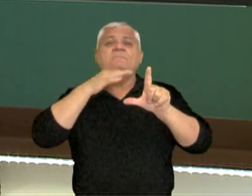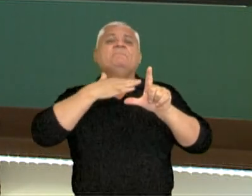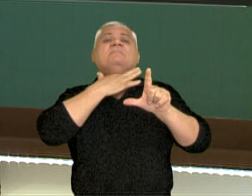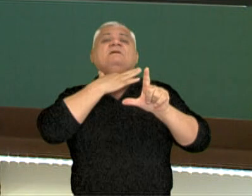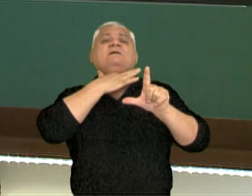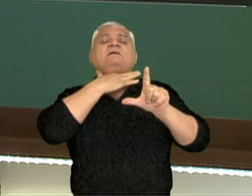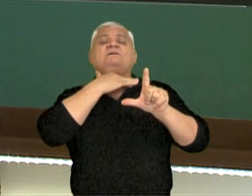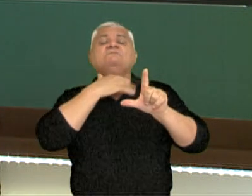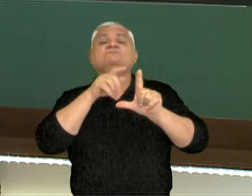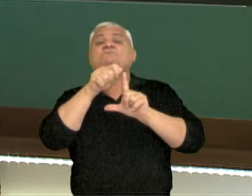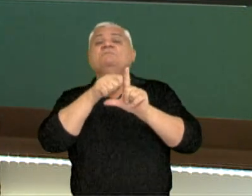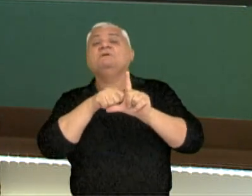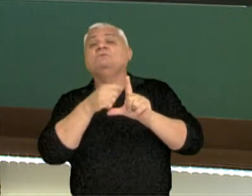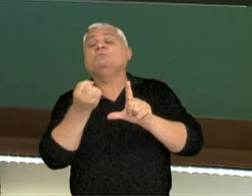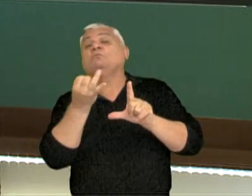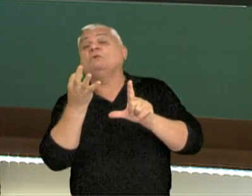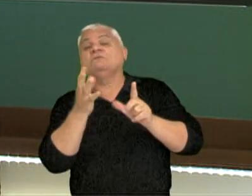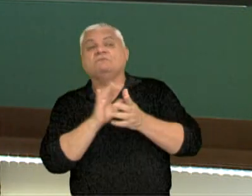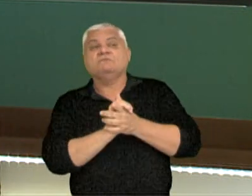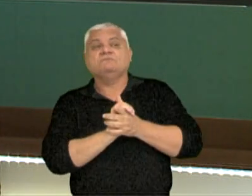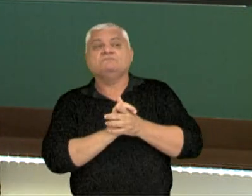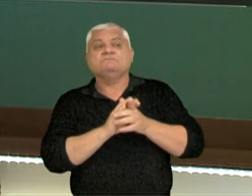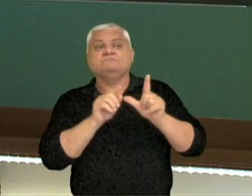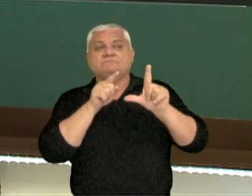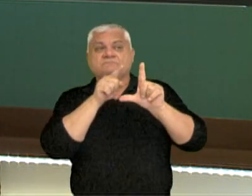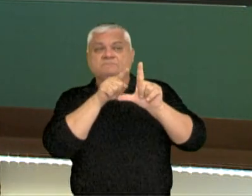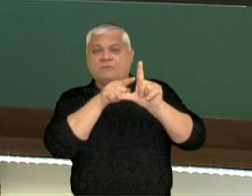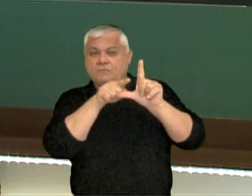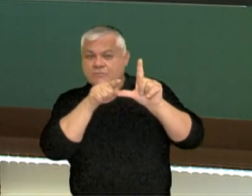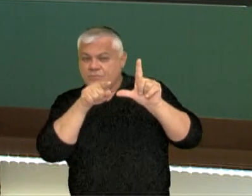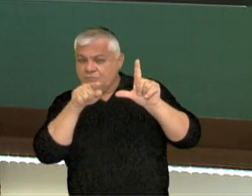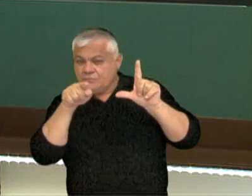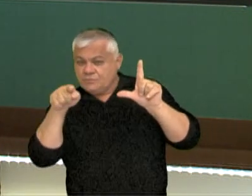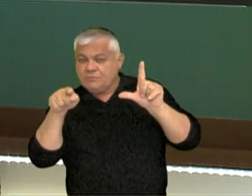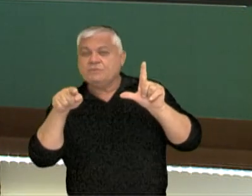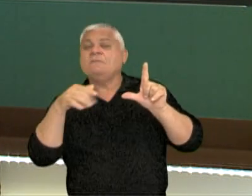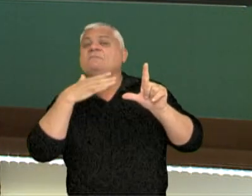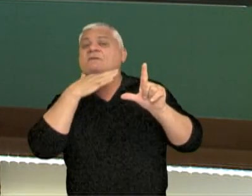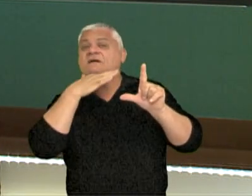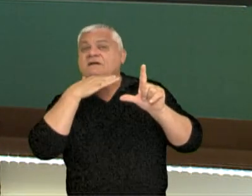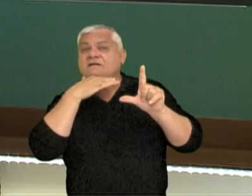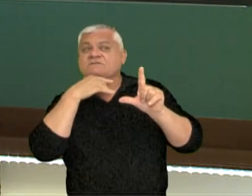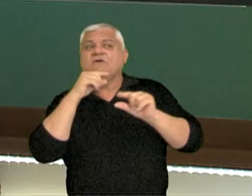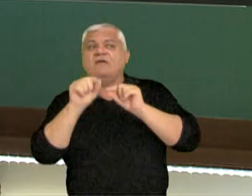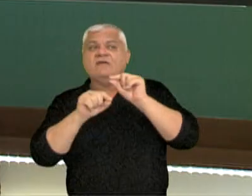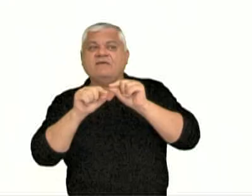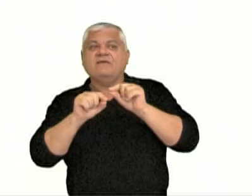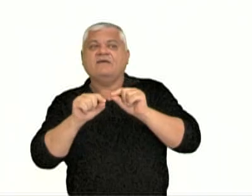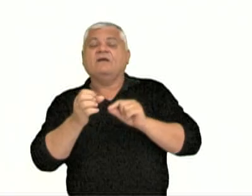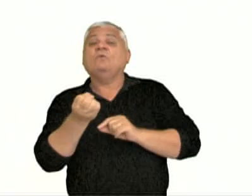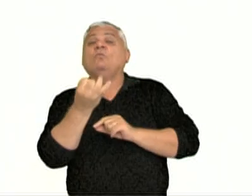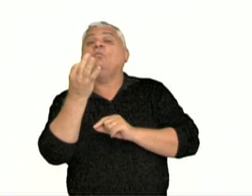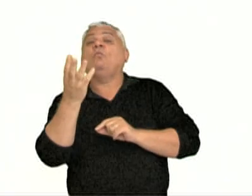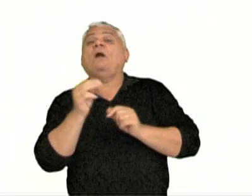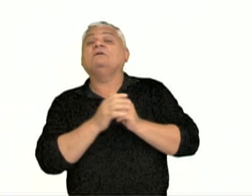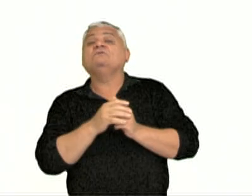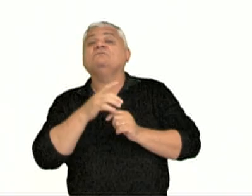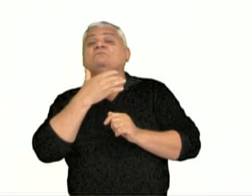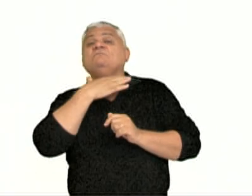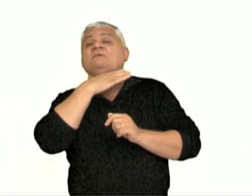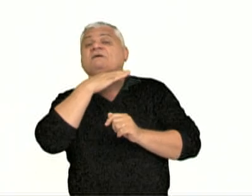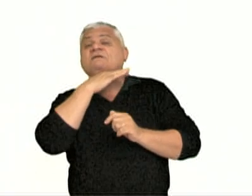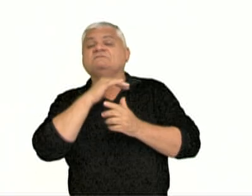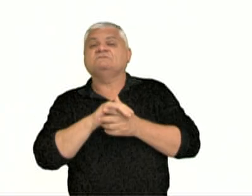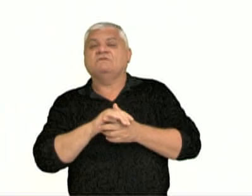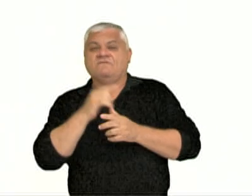março. Então, vamos lá, ó. Saldo, valores acima de zero, e ele quer o saldo do mês de março. Então, eu